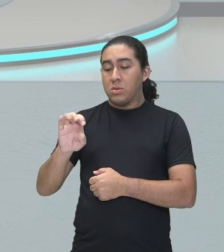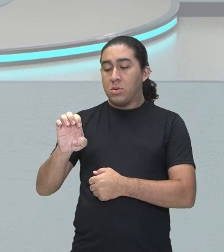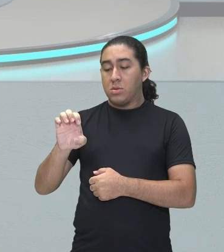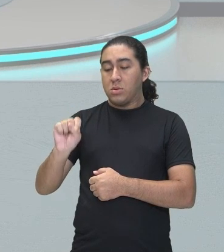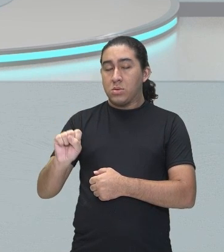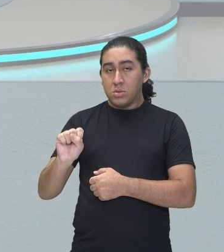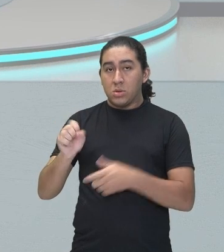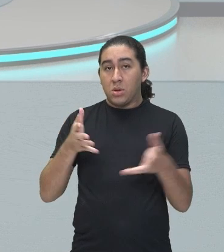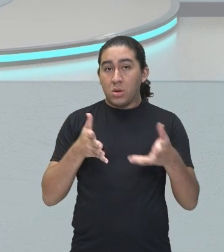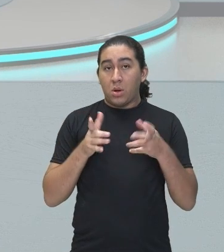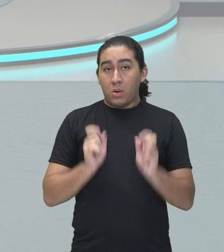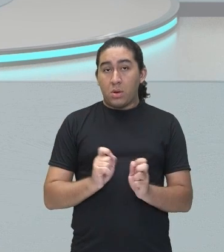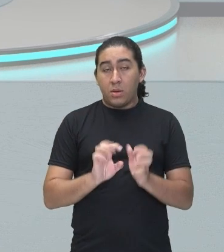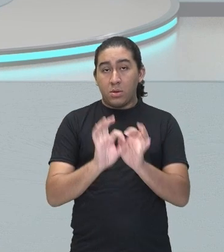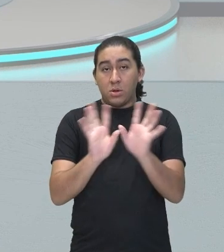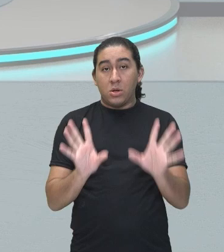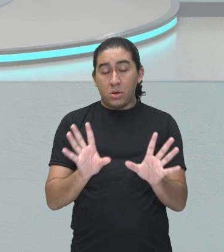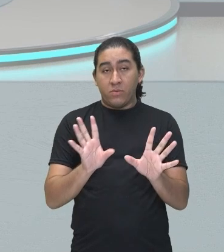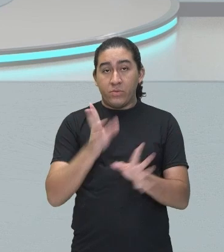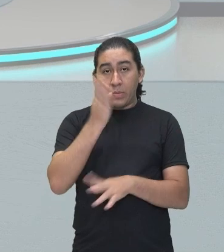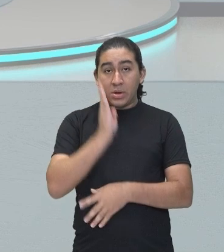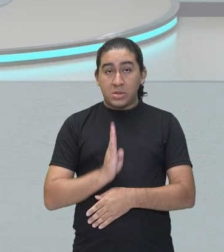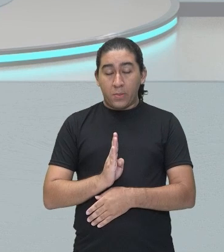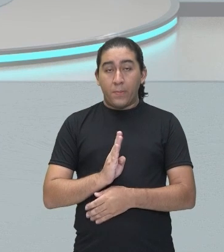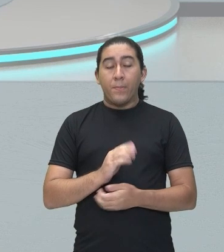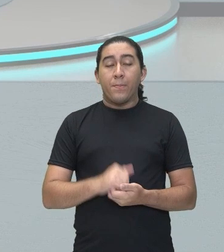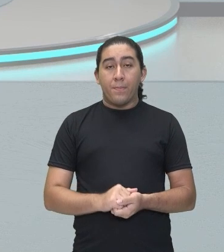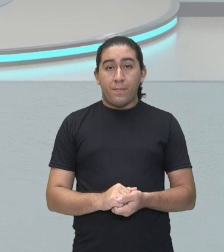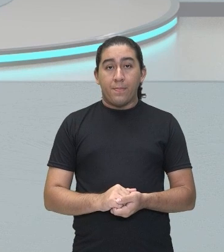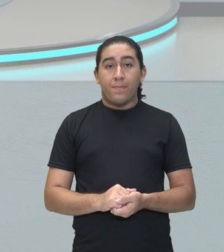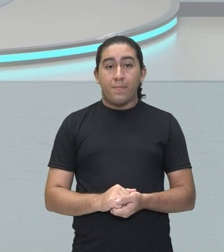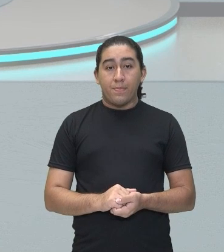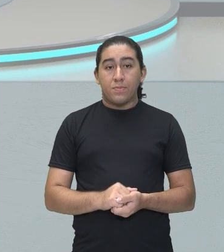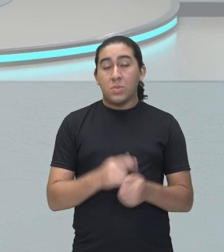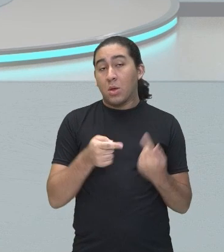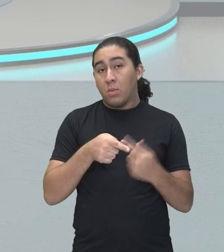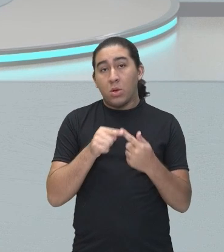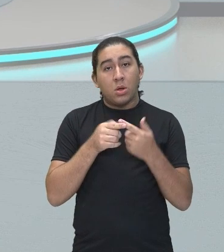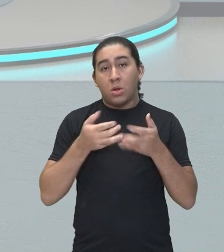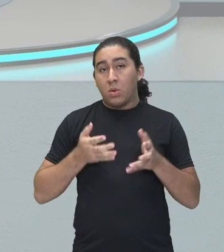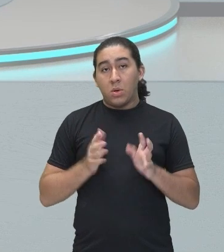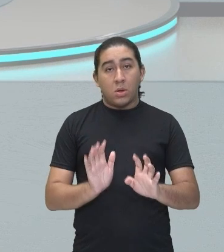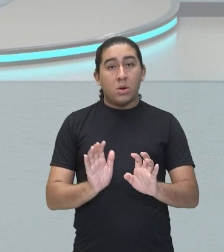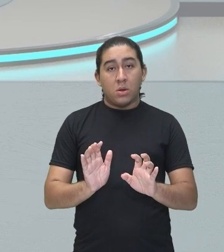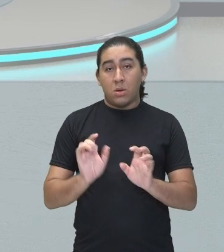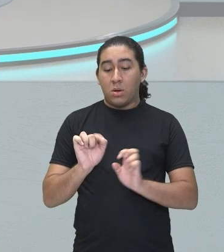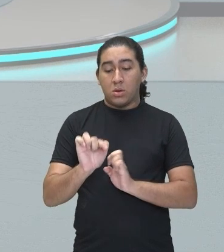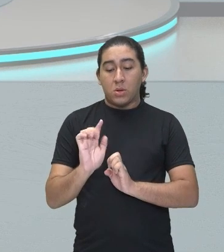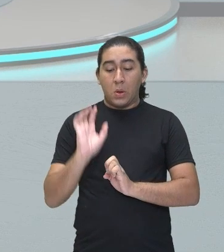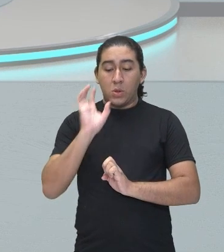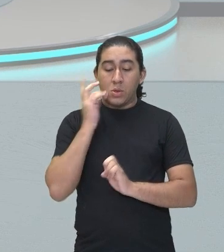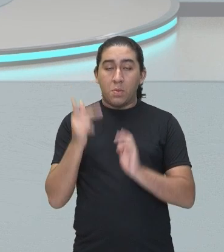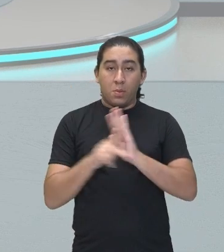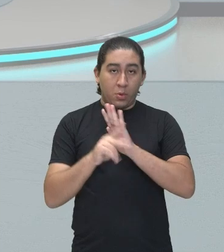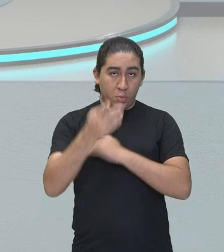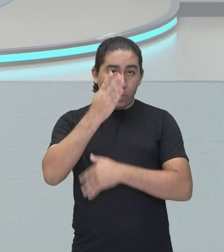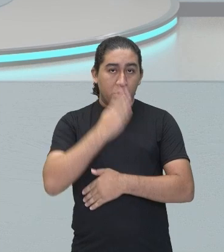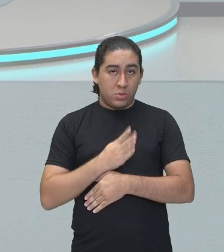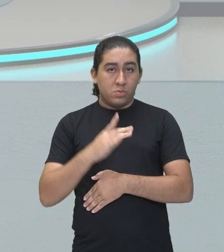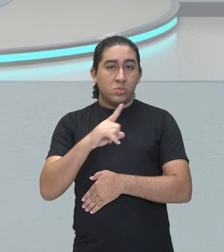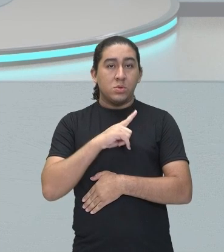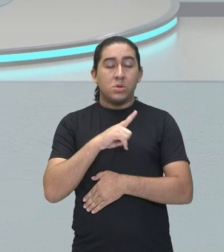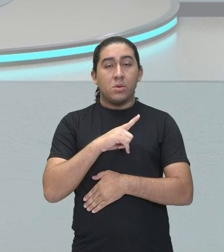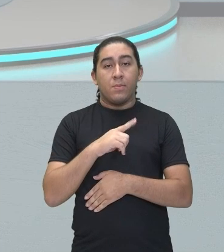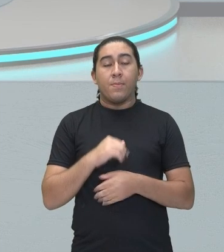lutando pela independência do Brasil. Estavam inconformados com a situação que o Brasil passava por